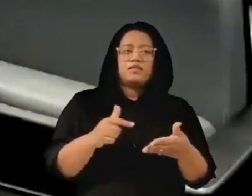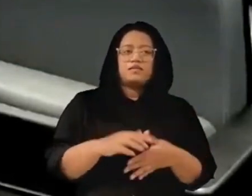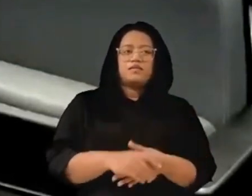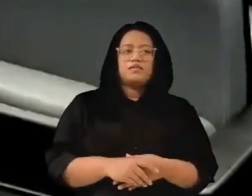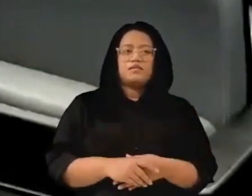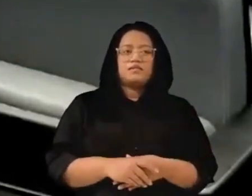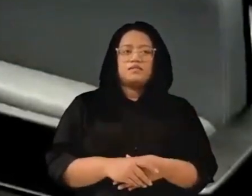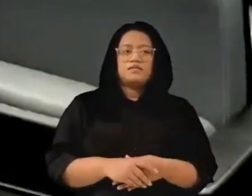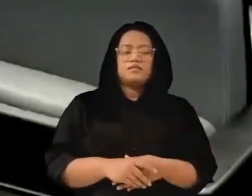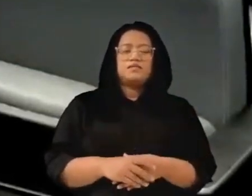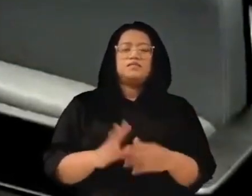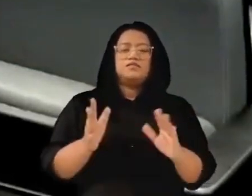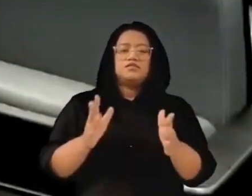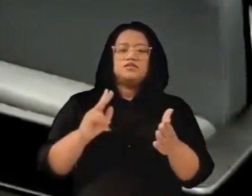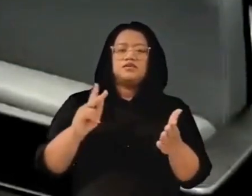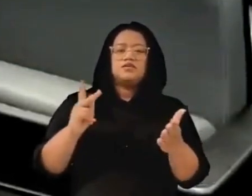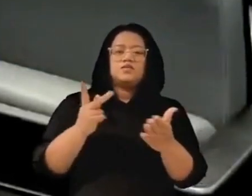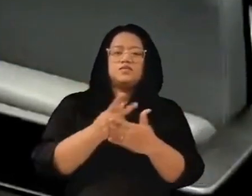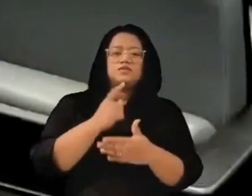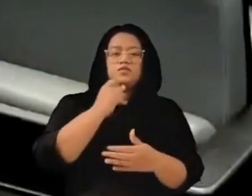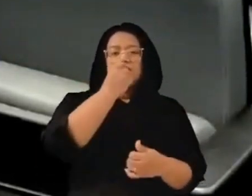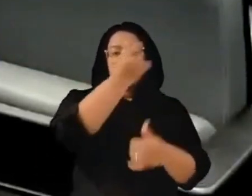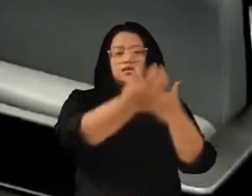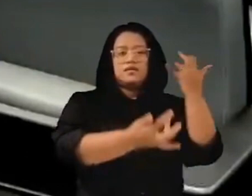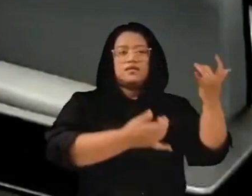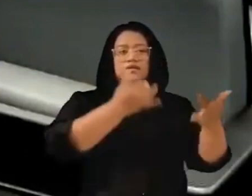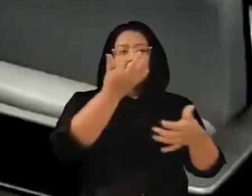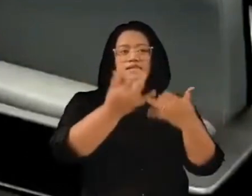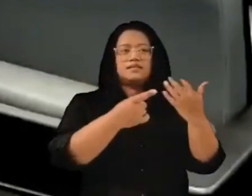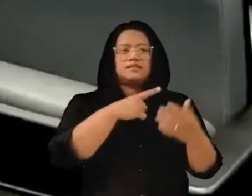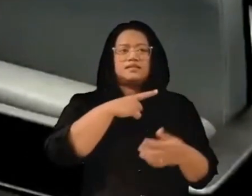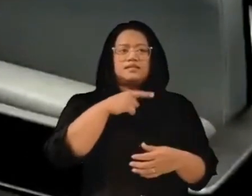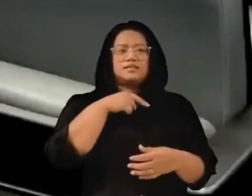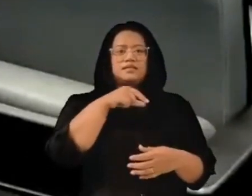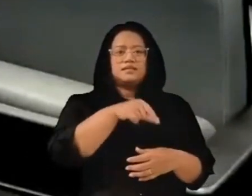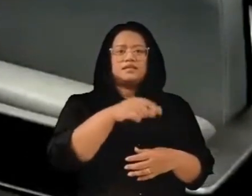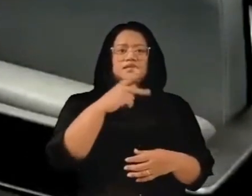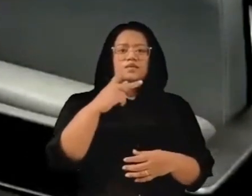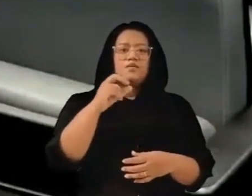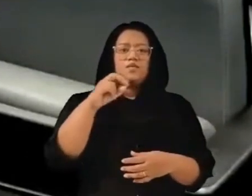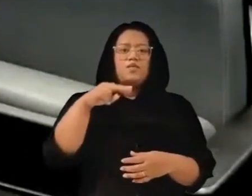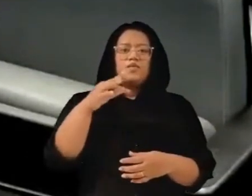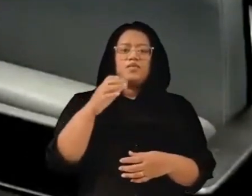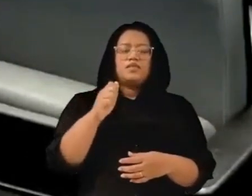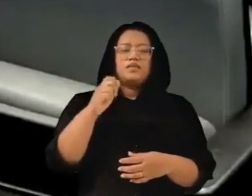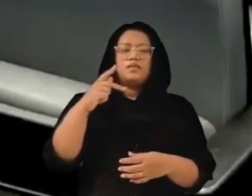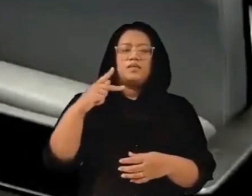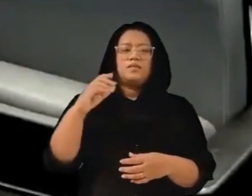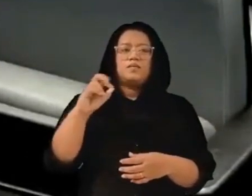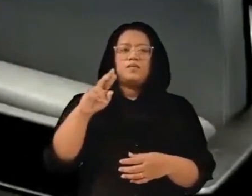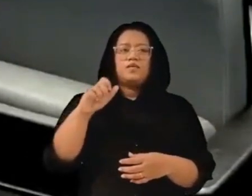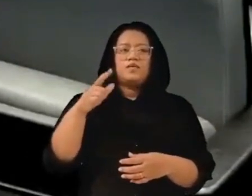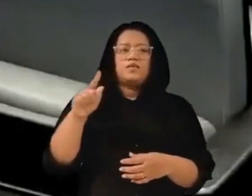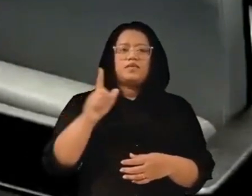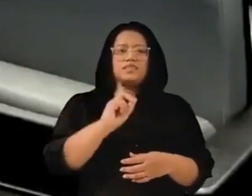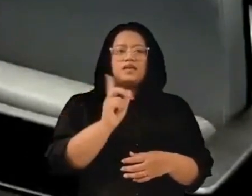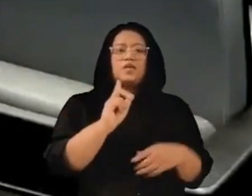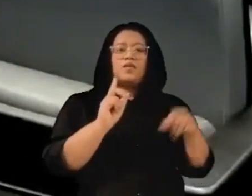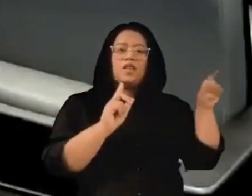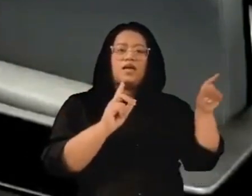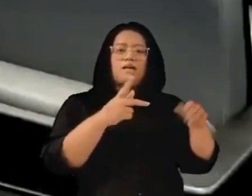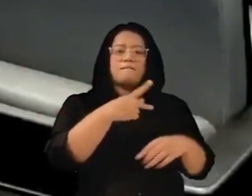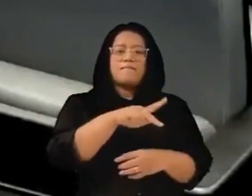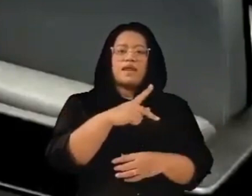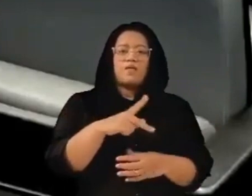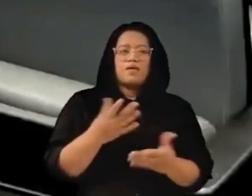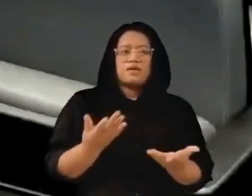Aconteceu uma vez, eu vi uma queimada enorme, eu falei, tá tendo queimada aqui em Ponta Porã. Aí o pessoal, não, doutora, é no Paraguai. Não, mas